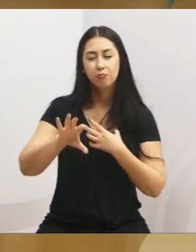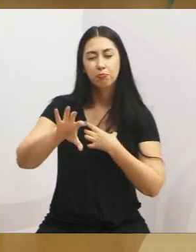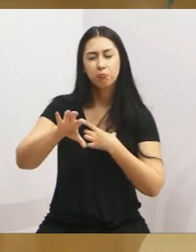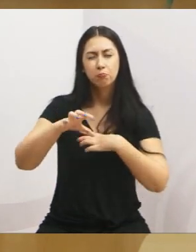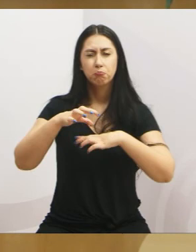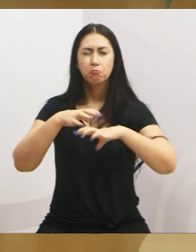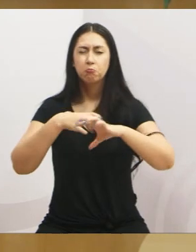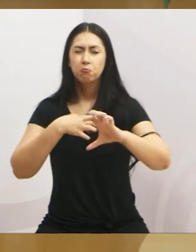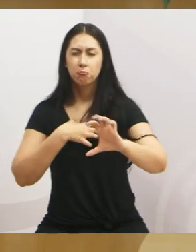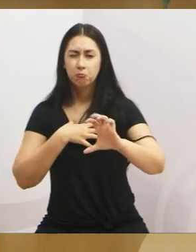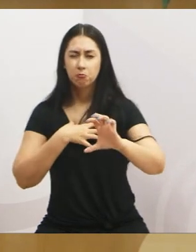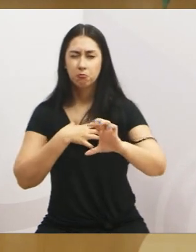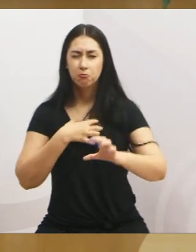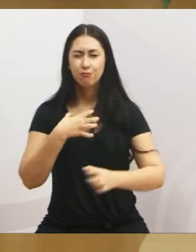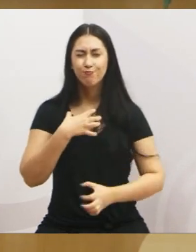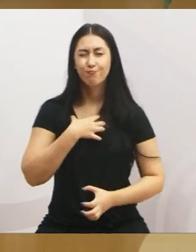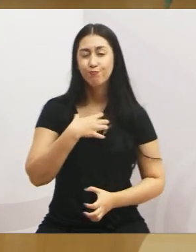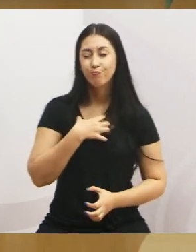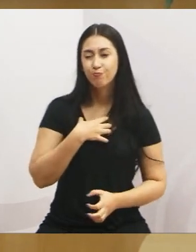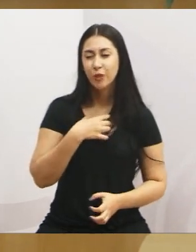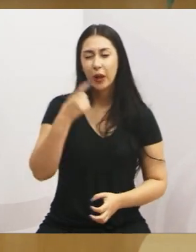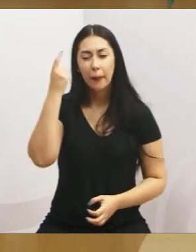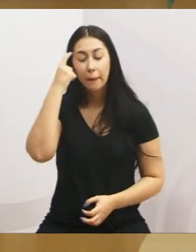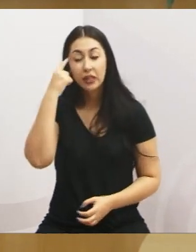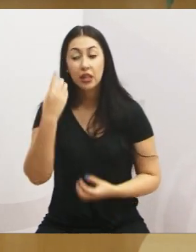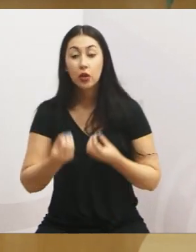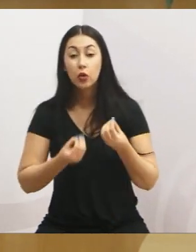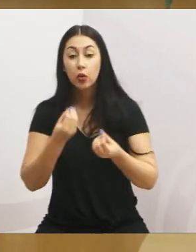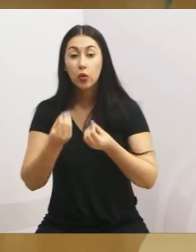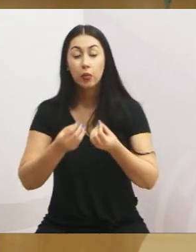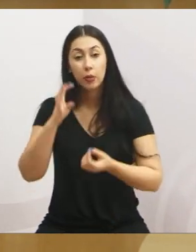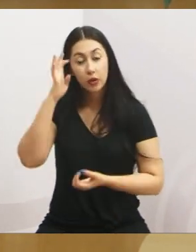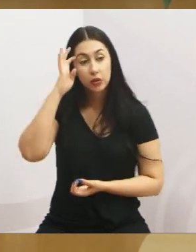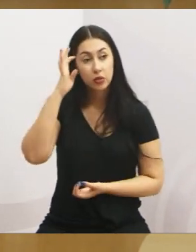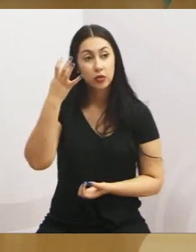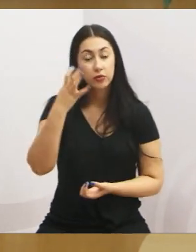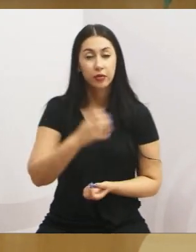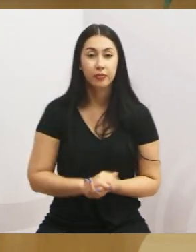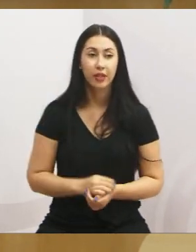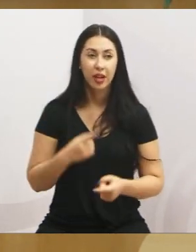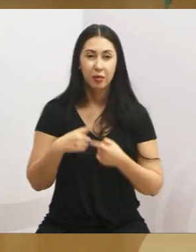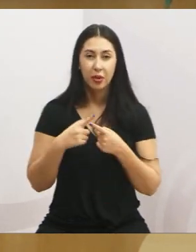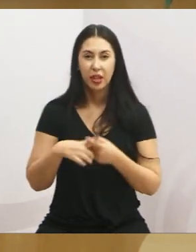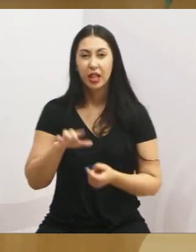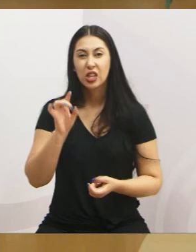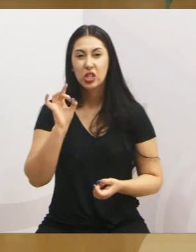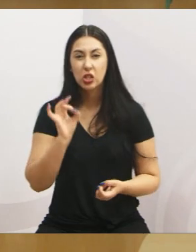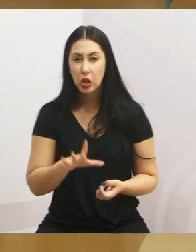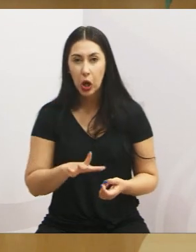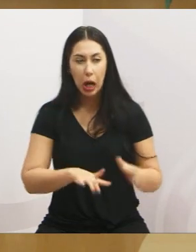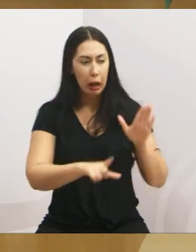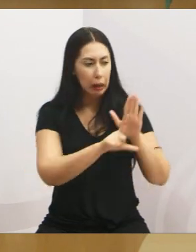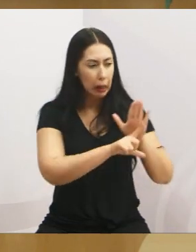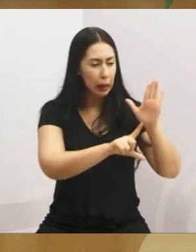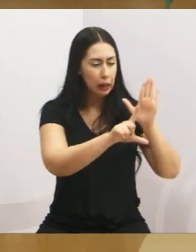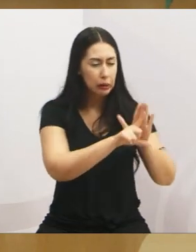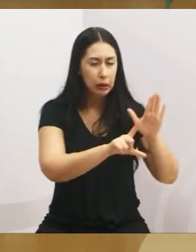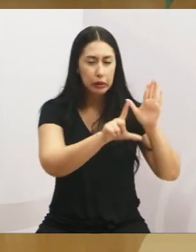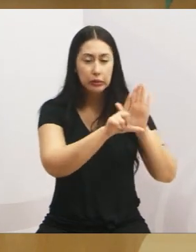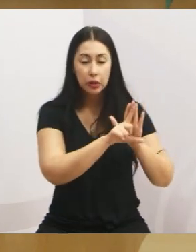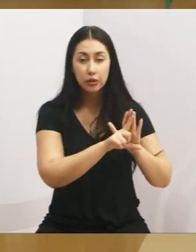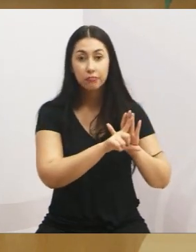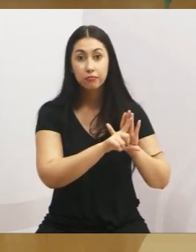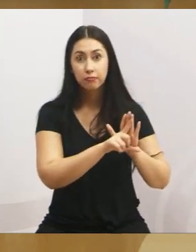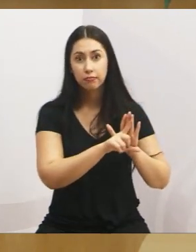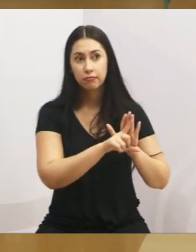com o coração para buscar uma alternativa viável. Porque ficar só na questão legal,